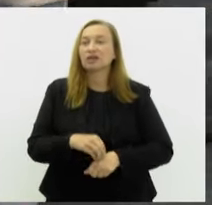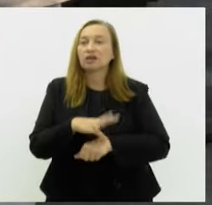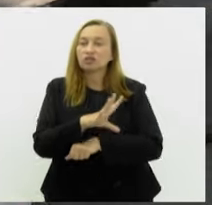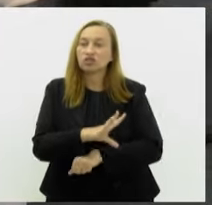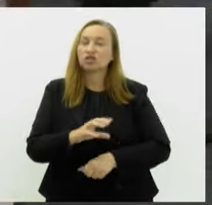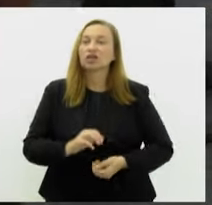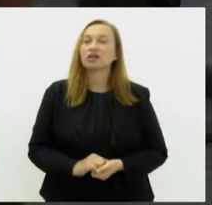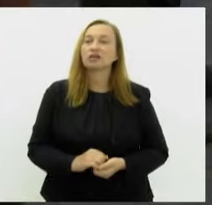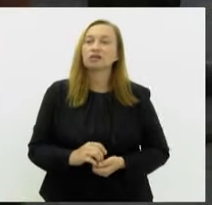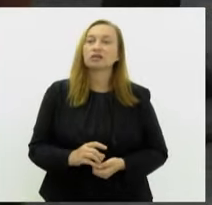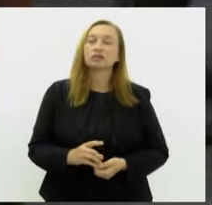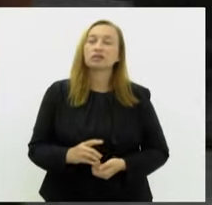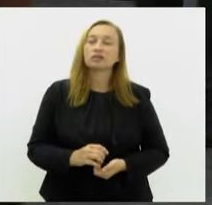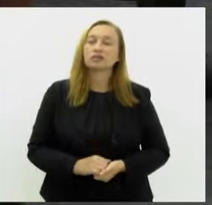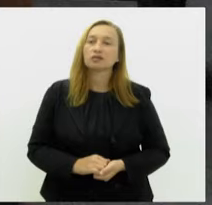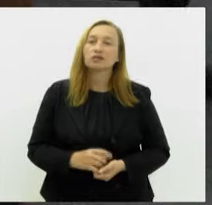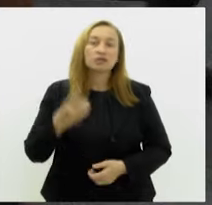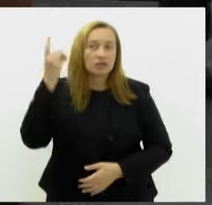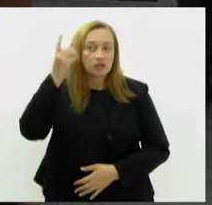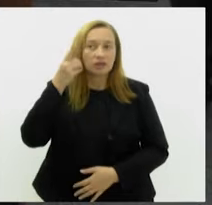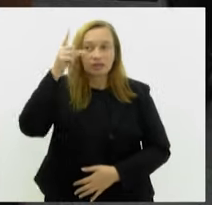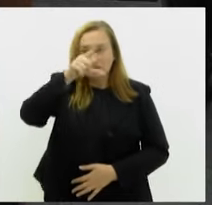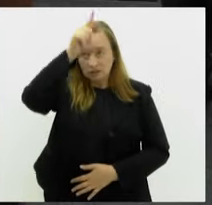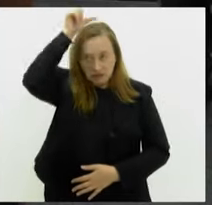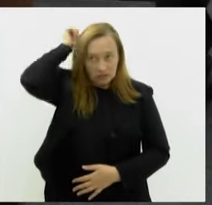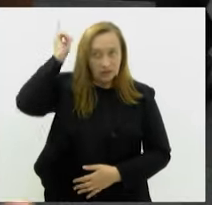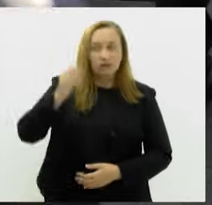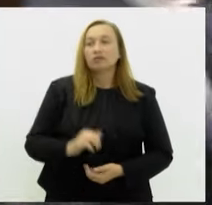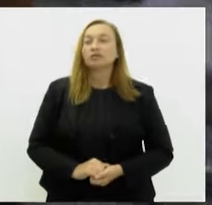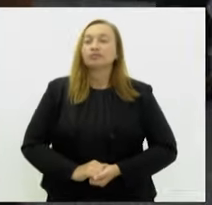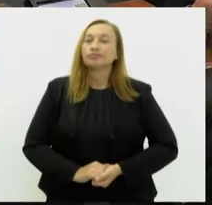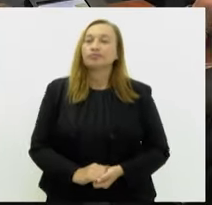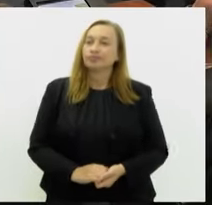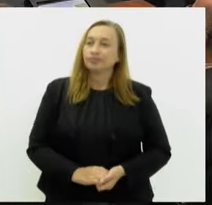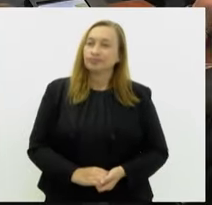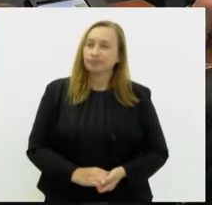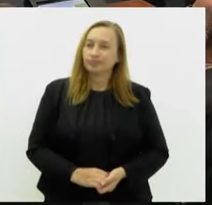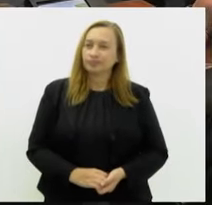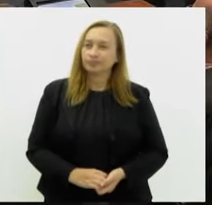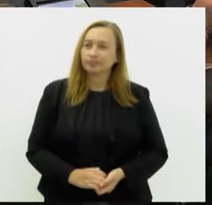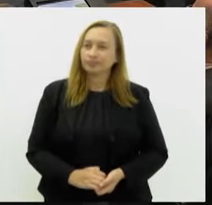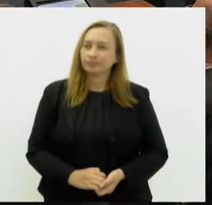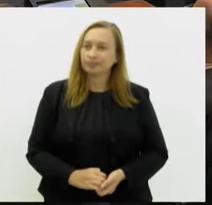destaque do bravíssimo decano Luiz Paulo.